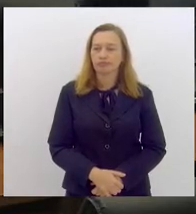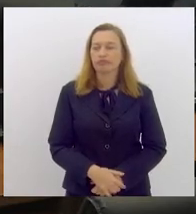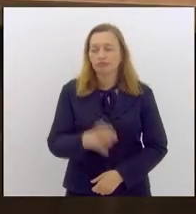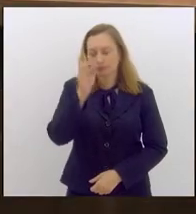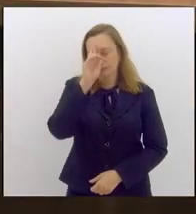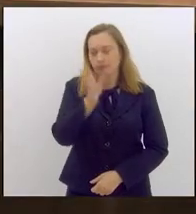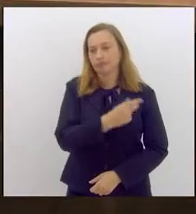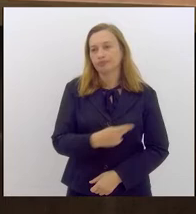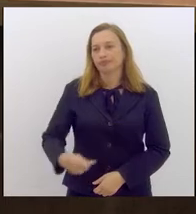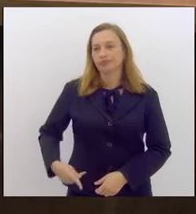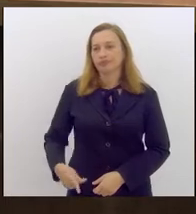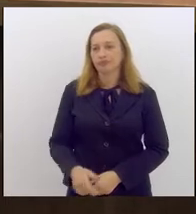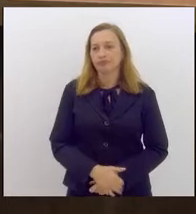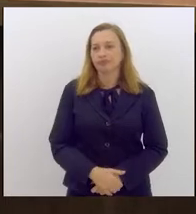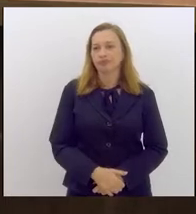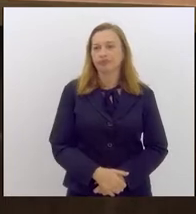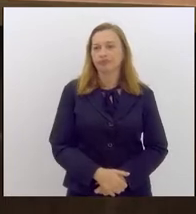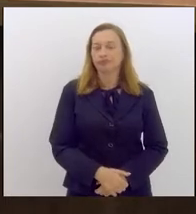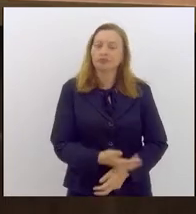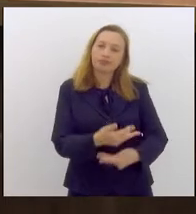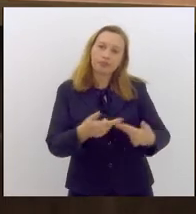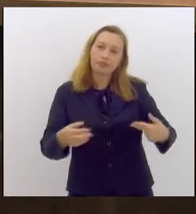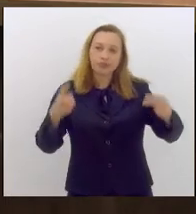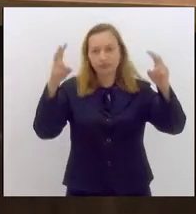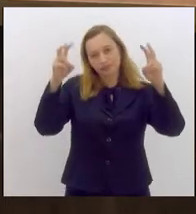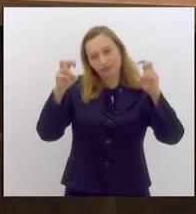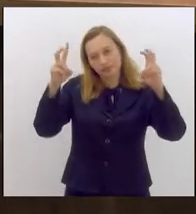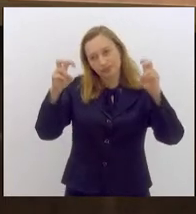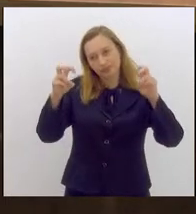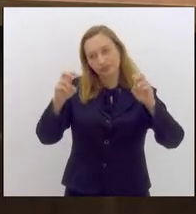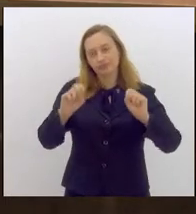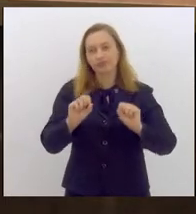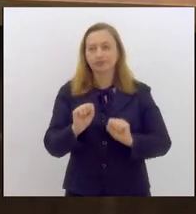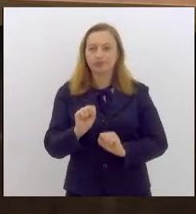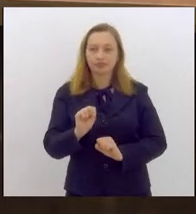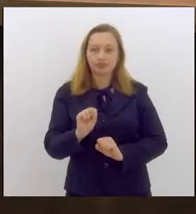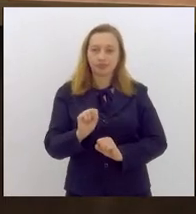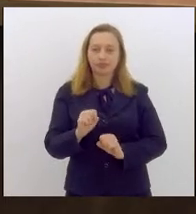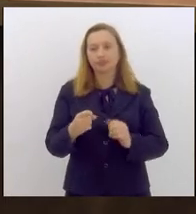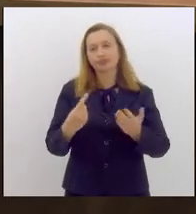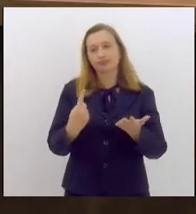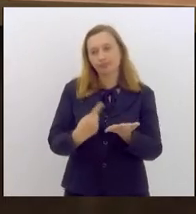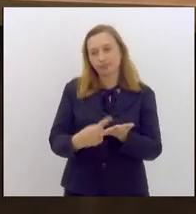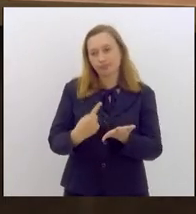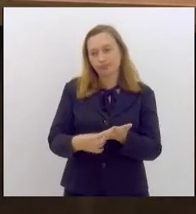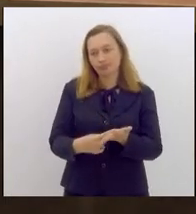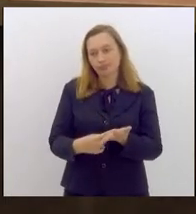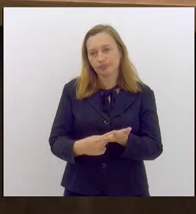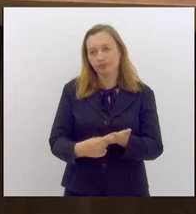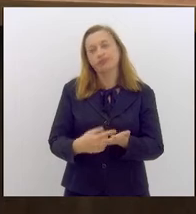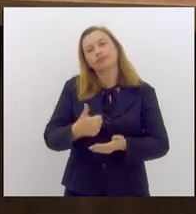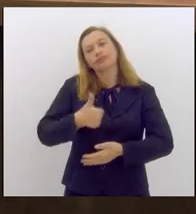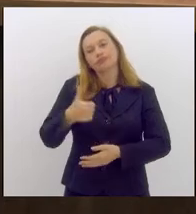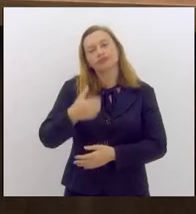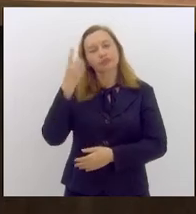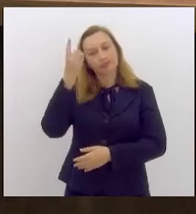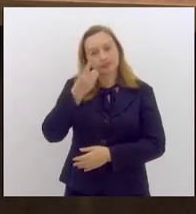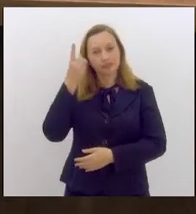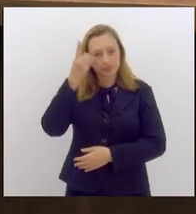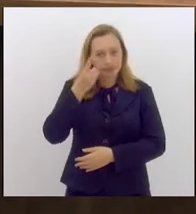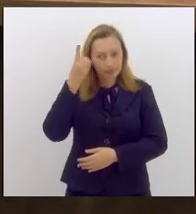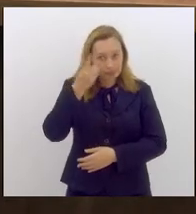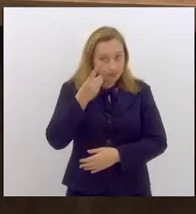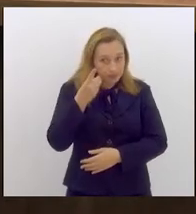Senhora Presidente, muitas questões a favor. A primeira, porque o deputado,